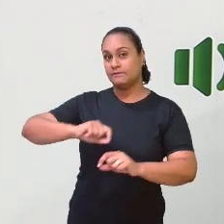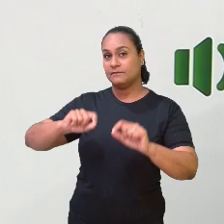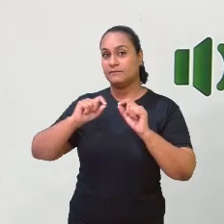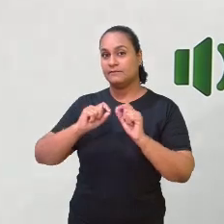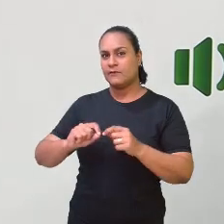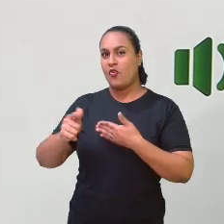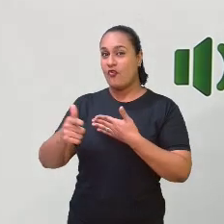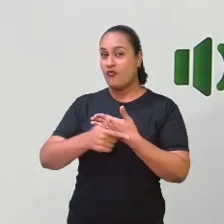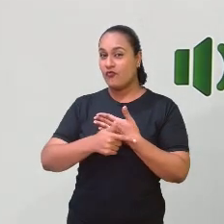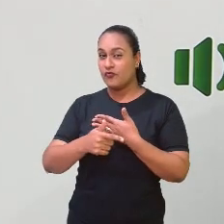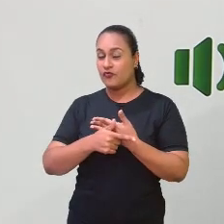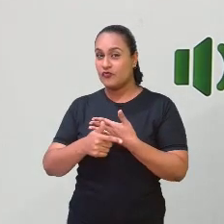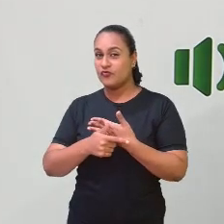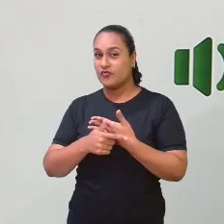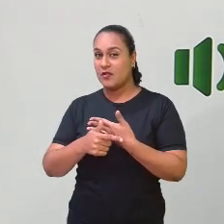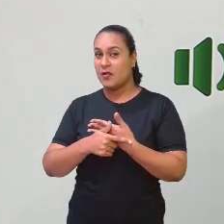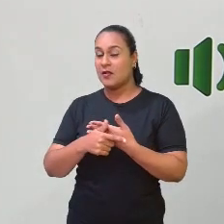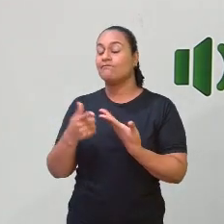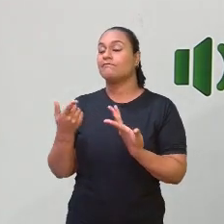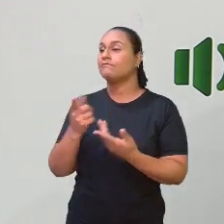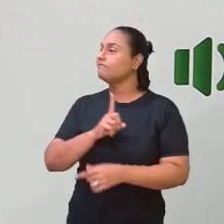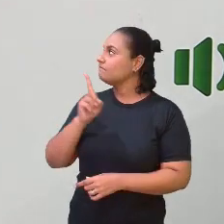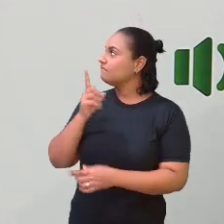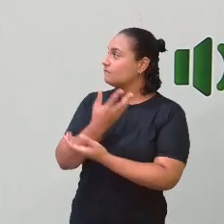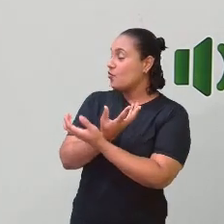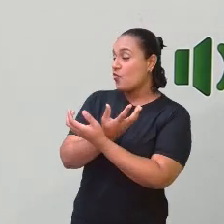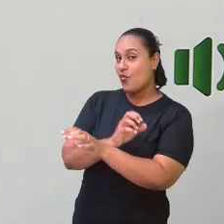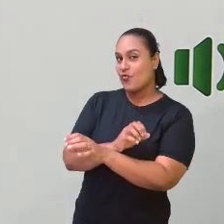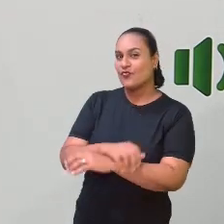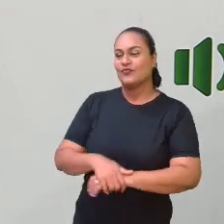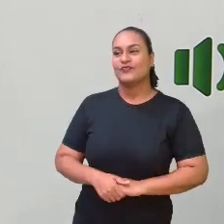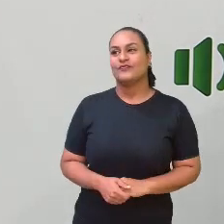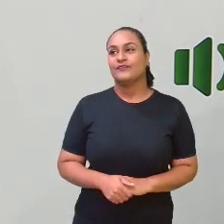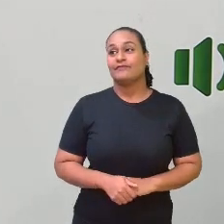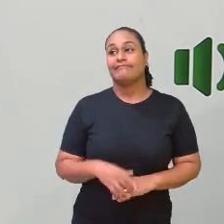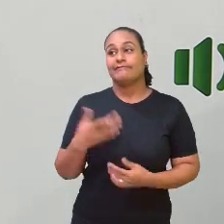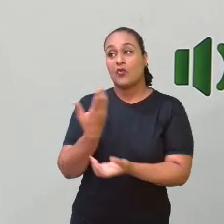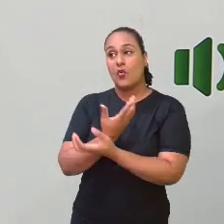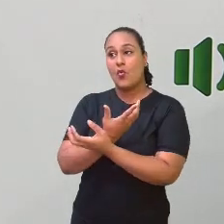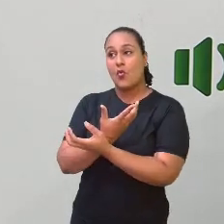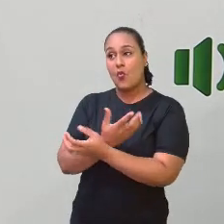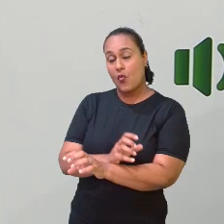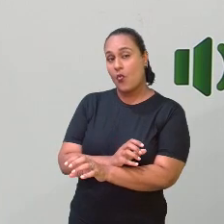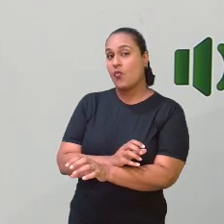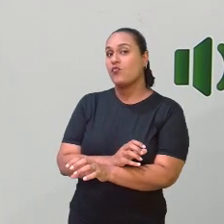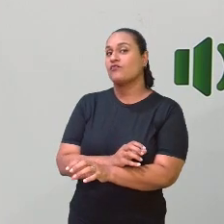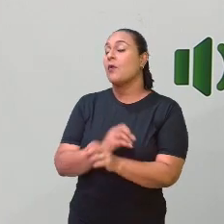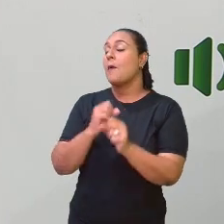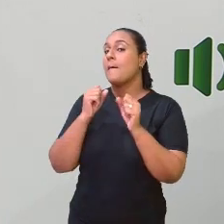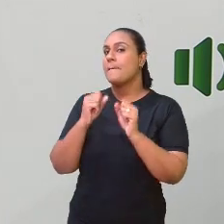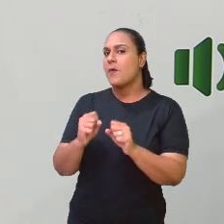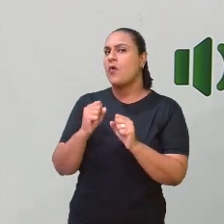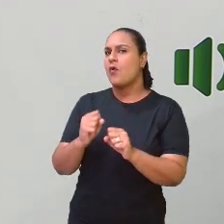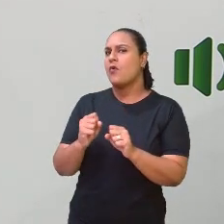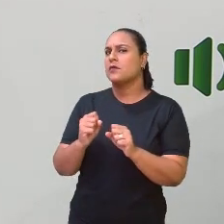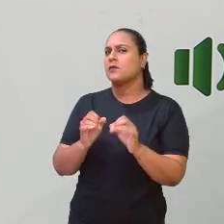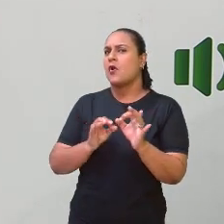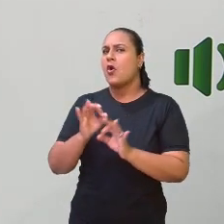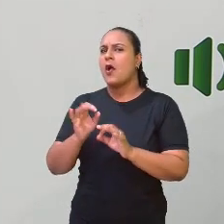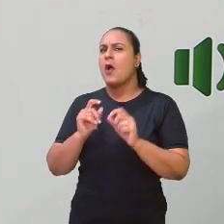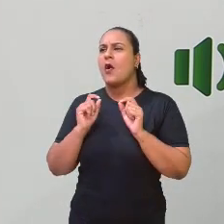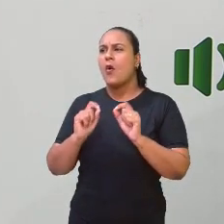das funções desses ossos, né? O osso, o sistema esquelético, ele pode ser dividido